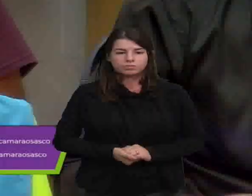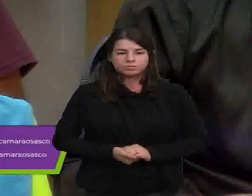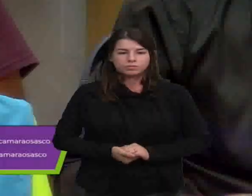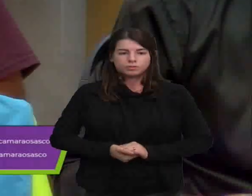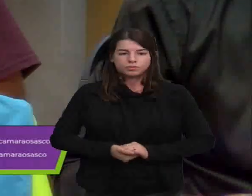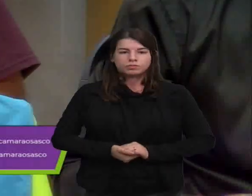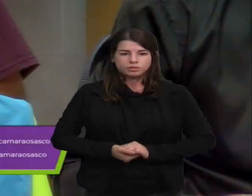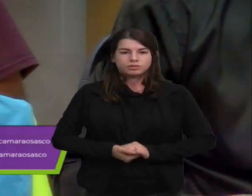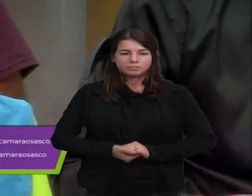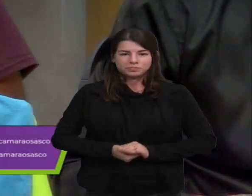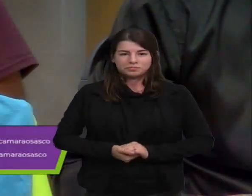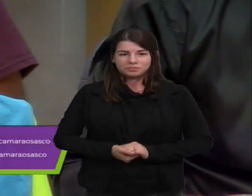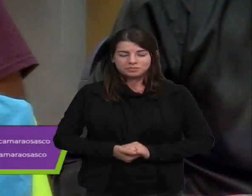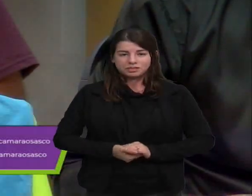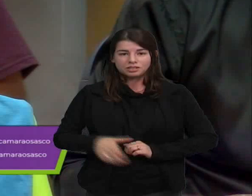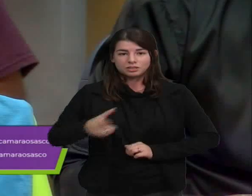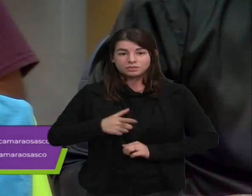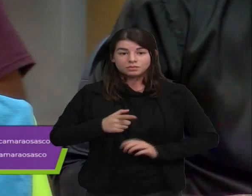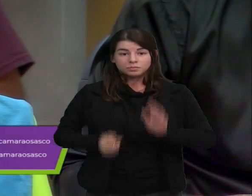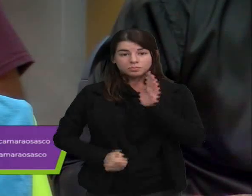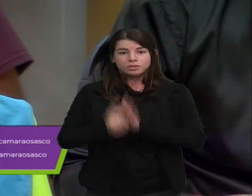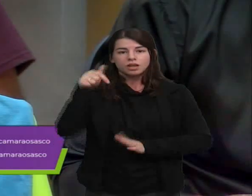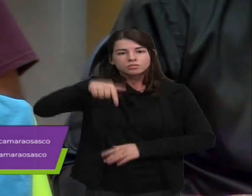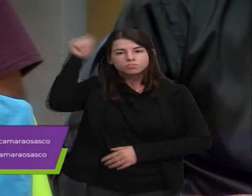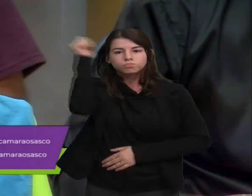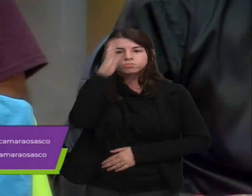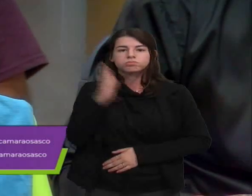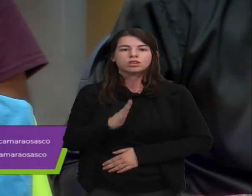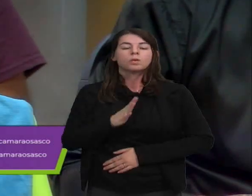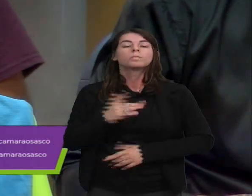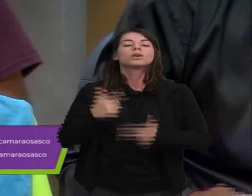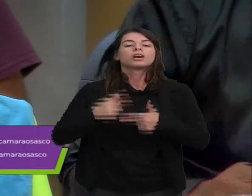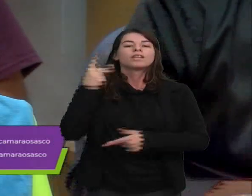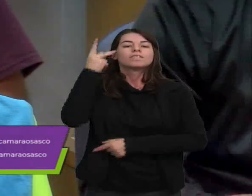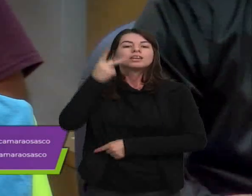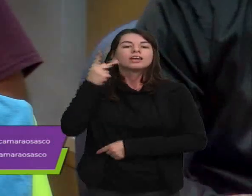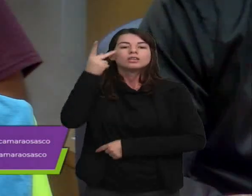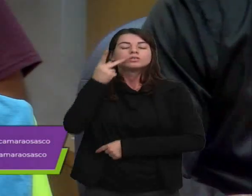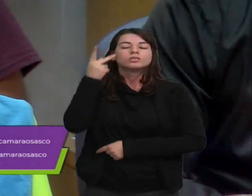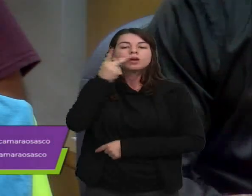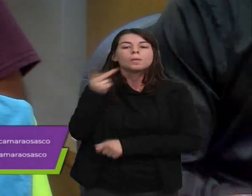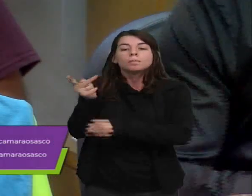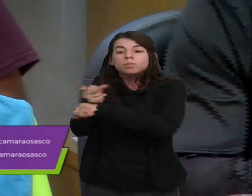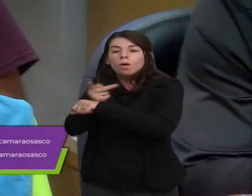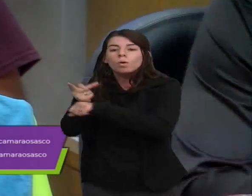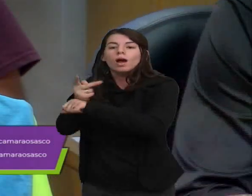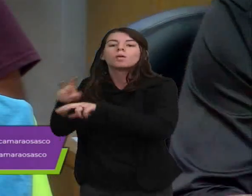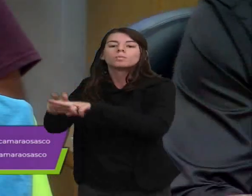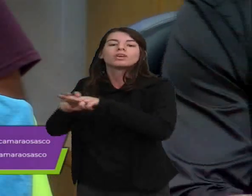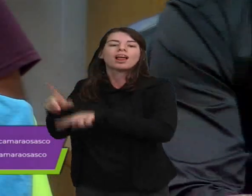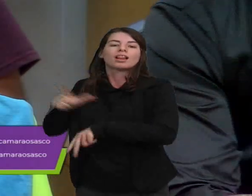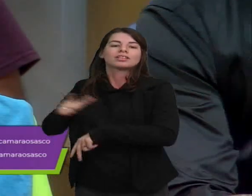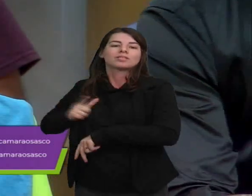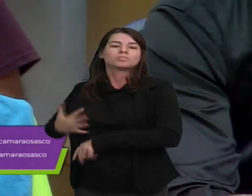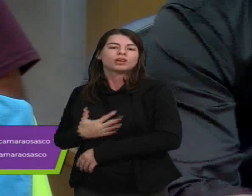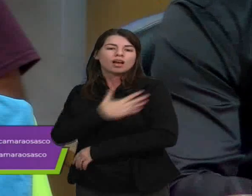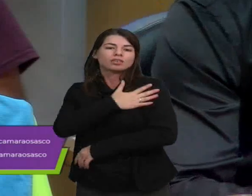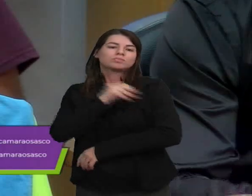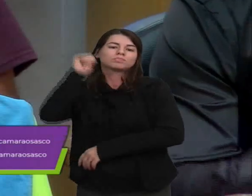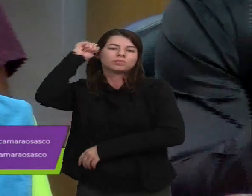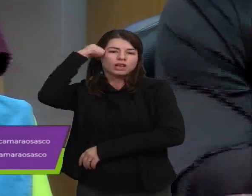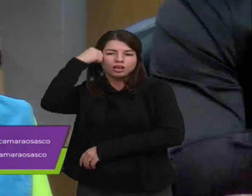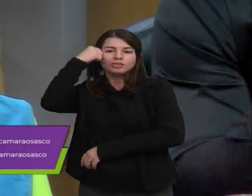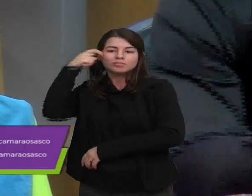de caçação, é a primeira vez no Brasil que um vereador é caçado por racismo nas